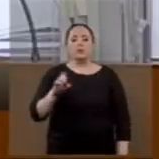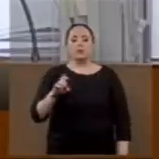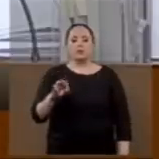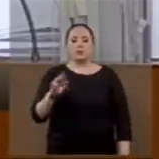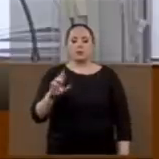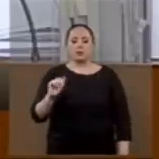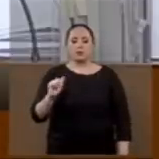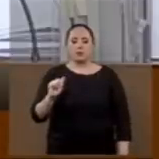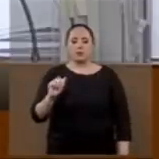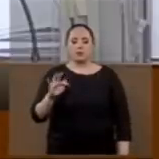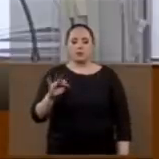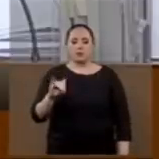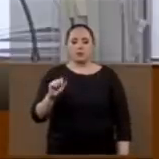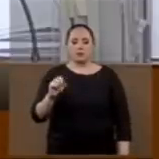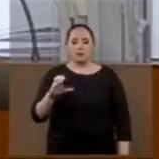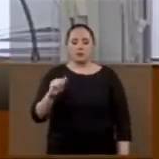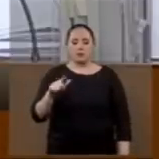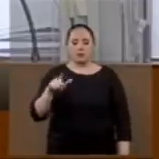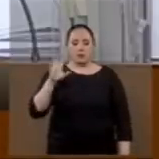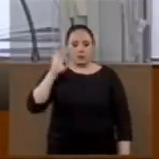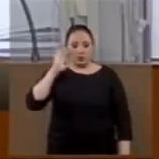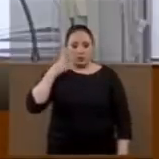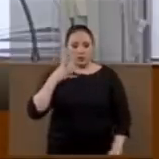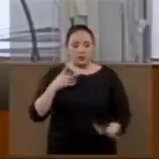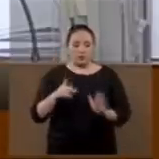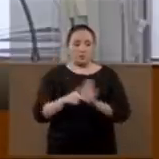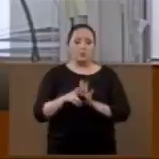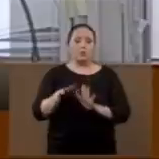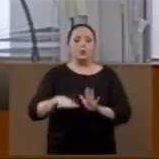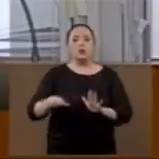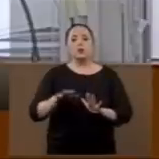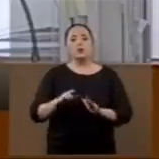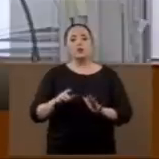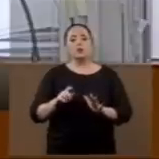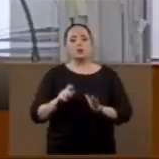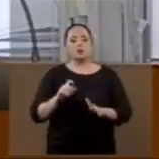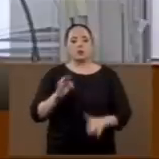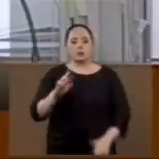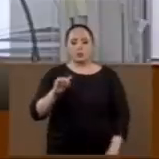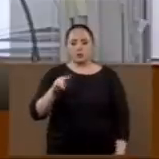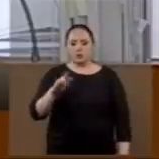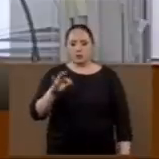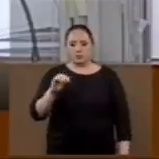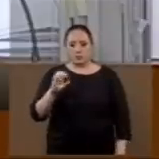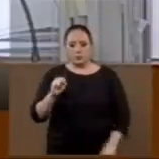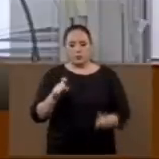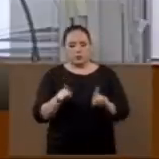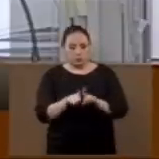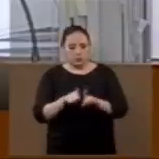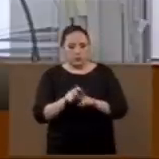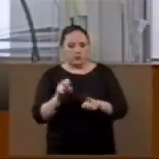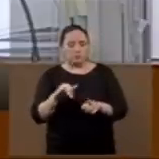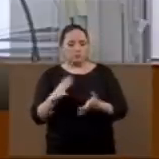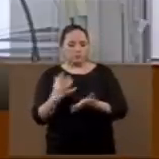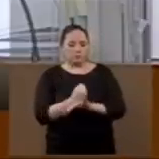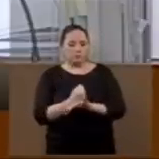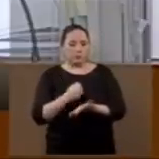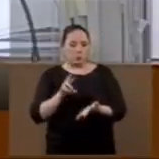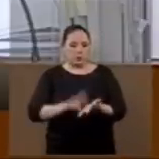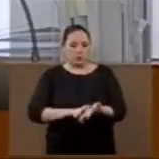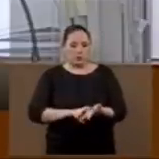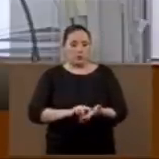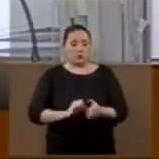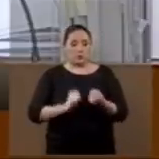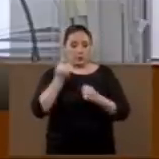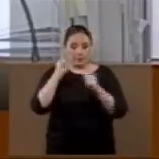extrafiscal da decisão tomada, tanto do lançamento dos tributos quanto da própria cassação de registro. Na